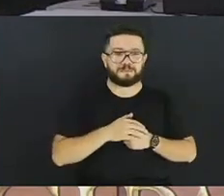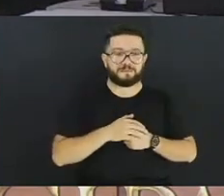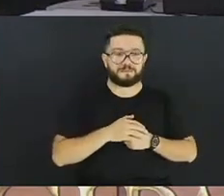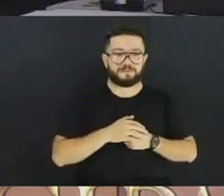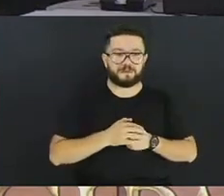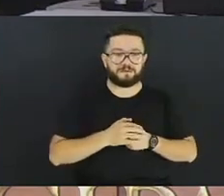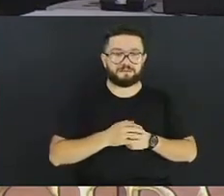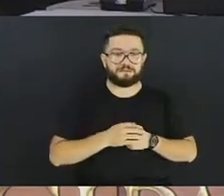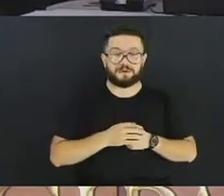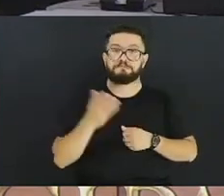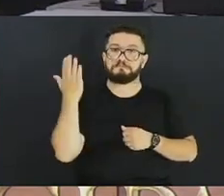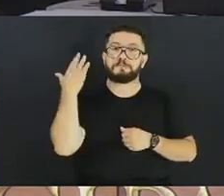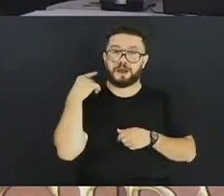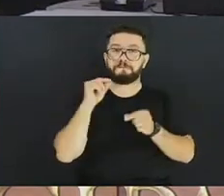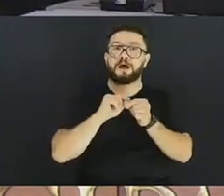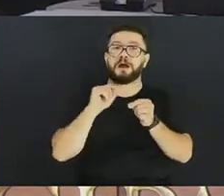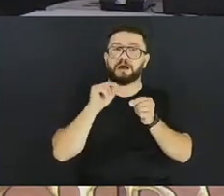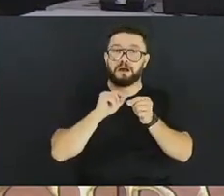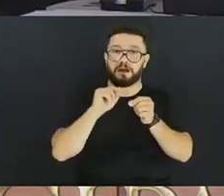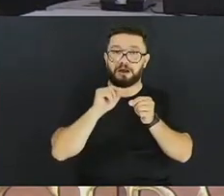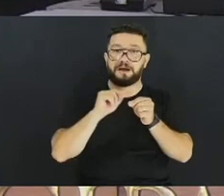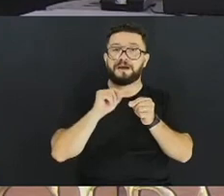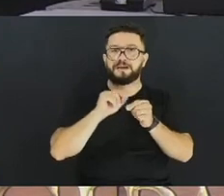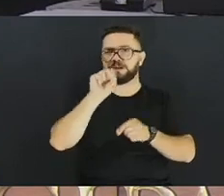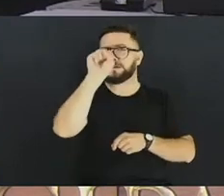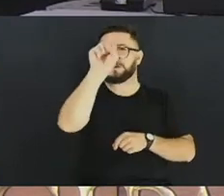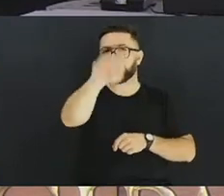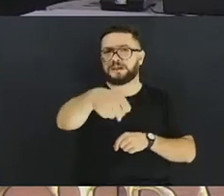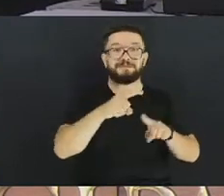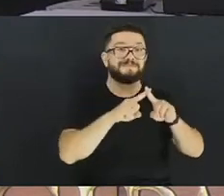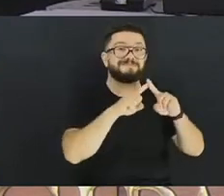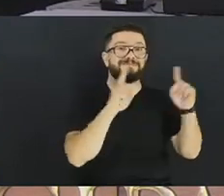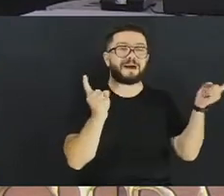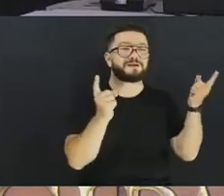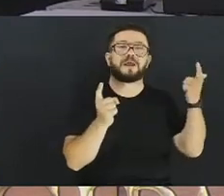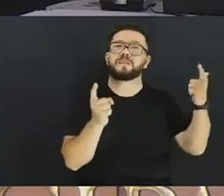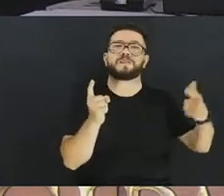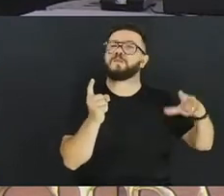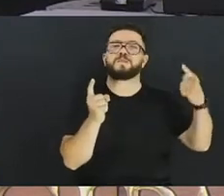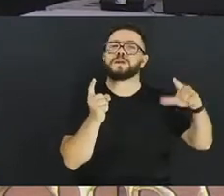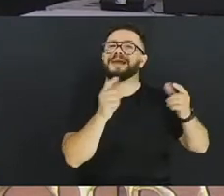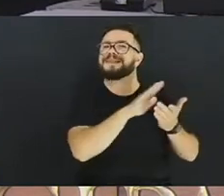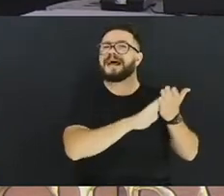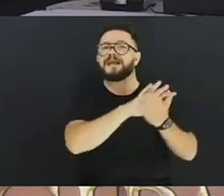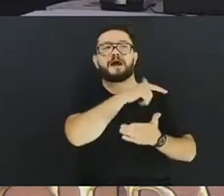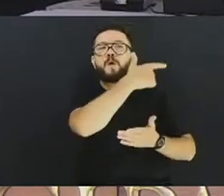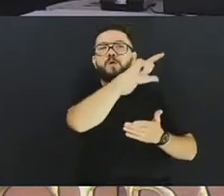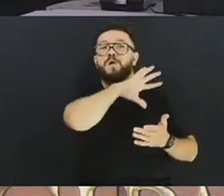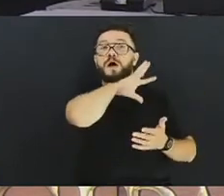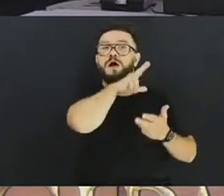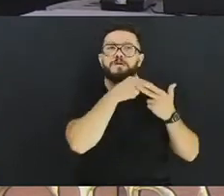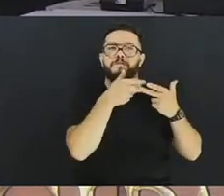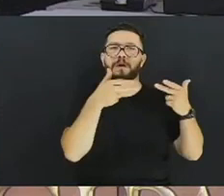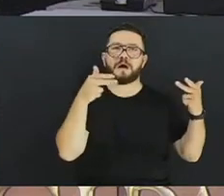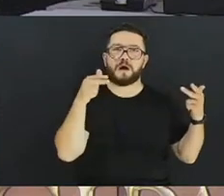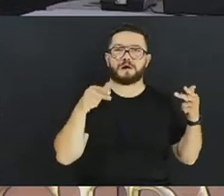descrito. Só que não havia predador que ia cortar. Não havia... se ela enterrar no meio do bosque, vocês já